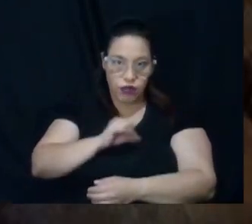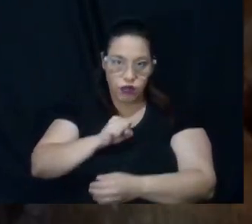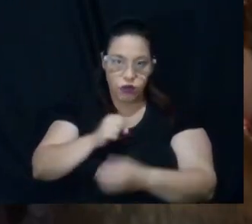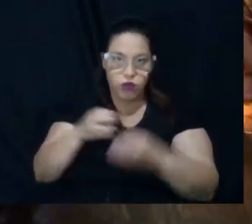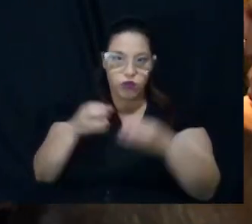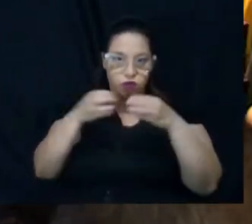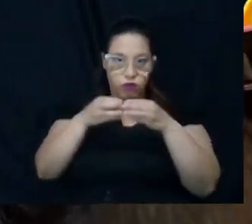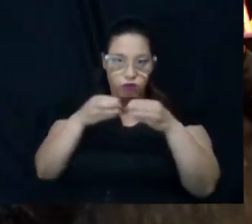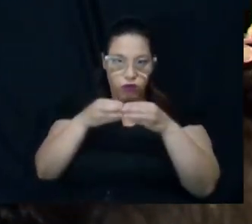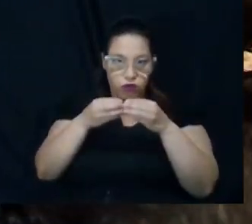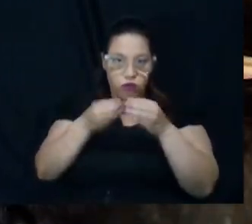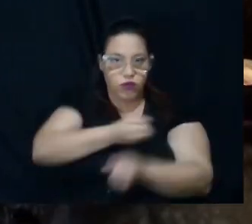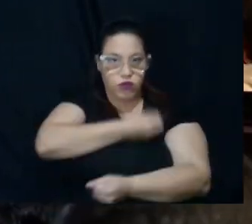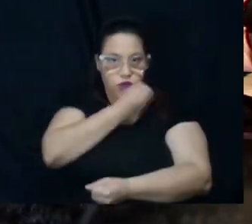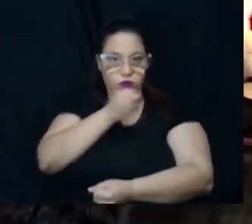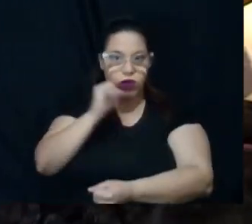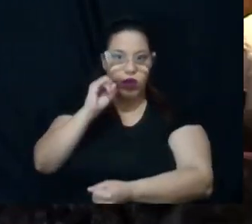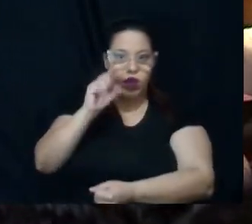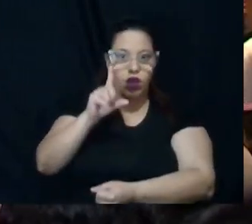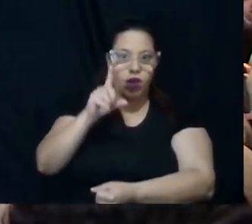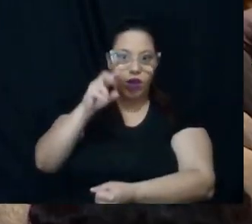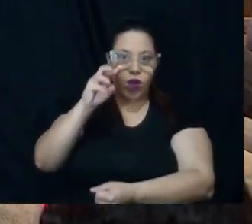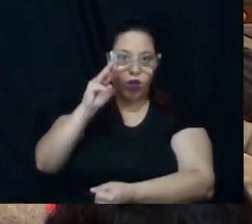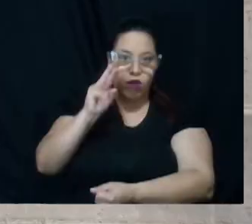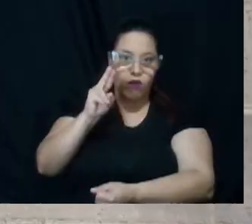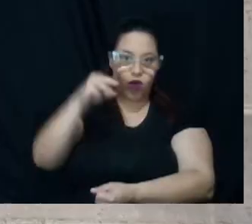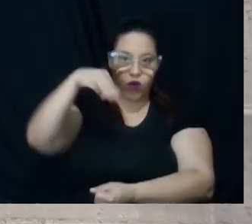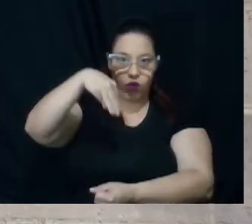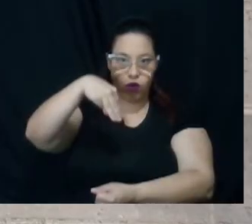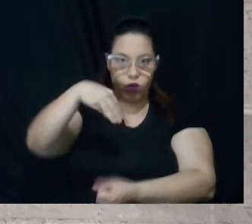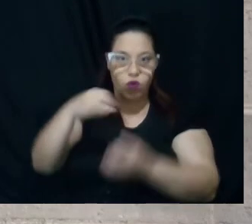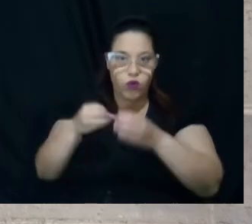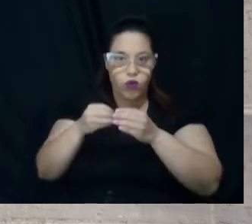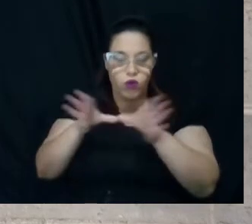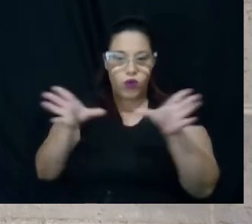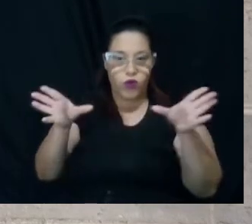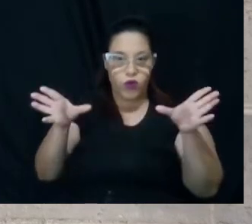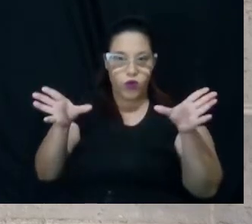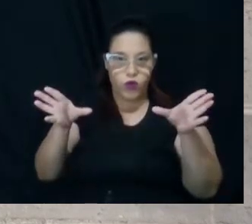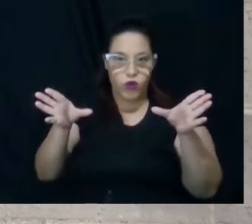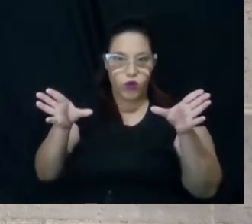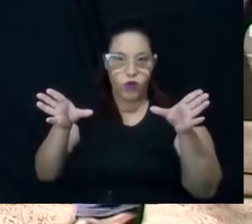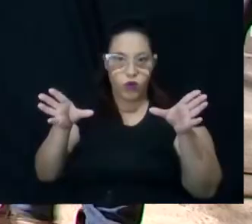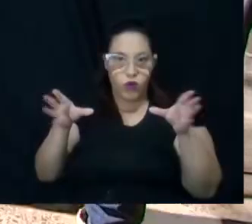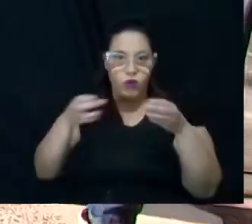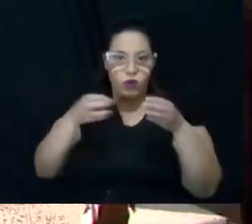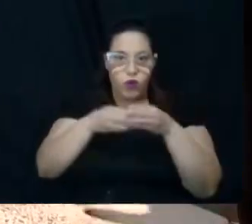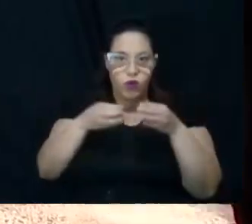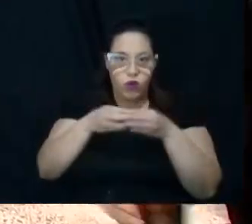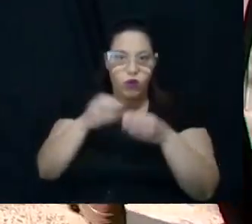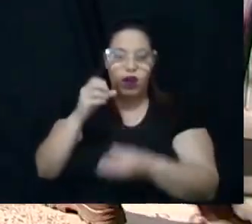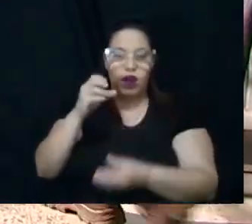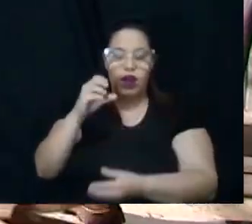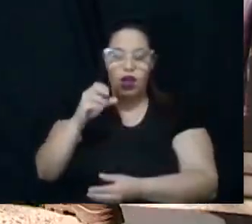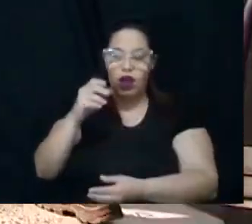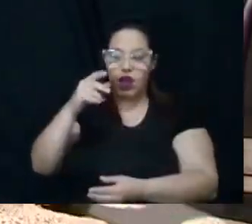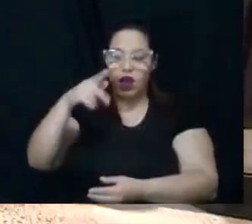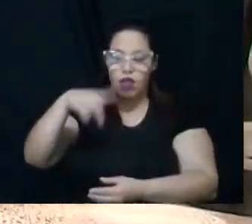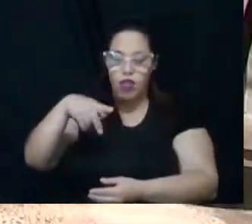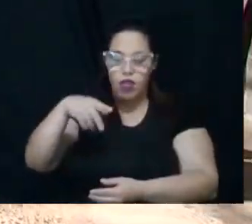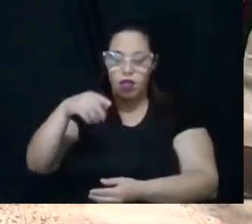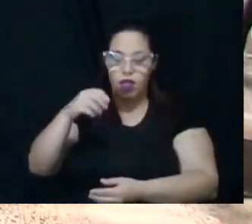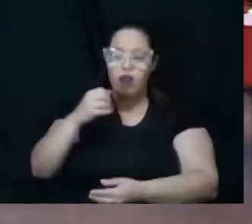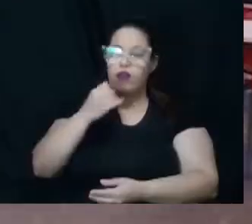o centro de vivência da ilum escola de ciência foi erguido em um local privilegiado do campus do CN pen o centro